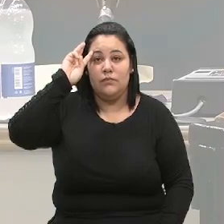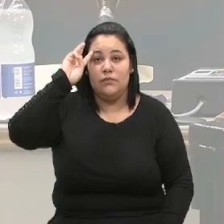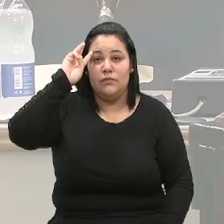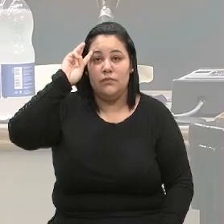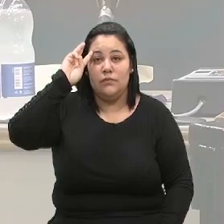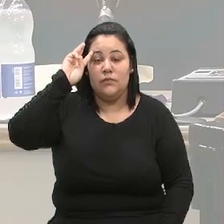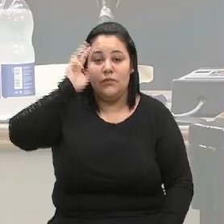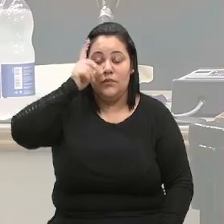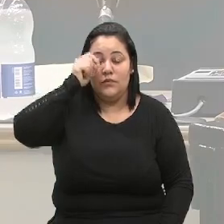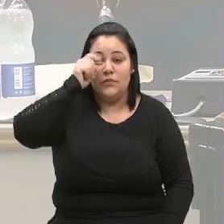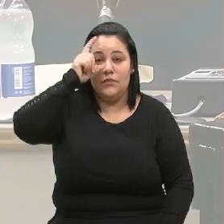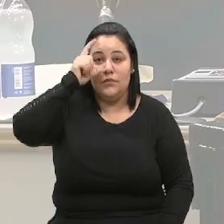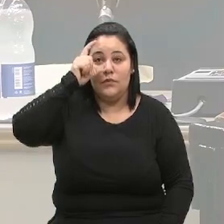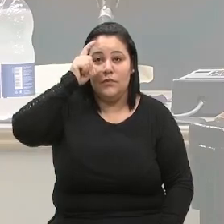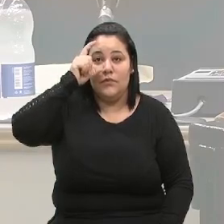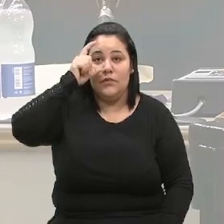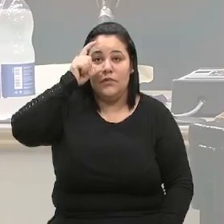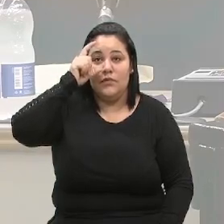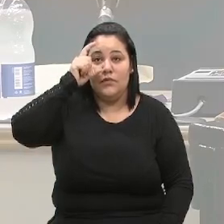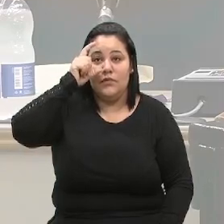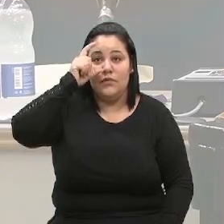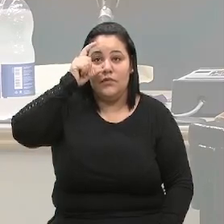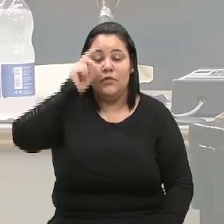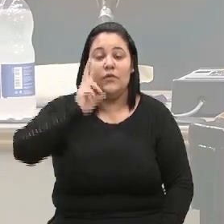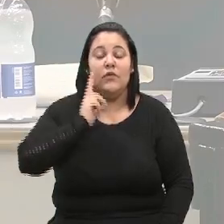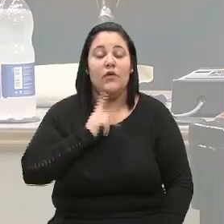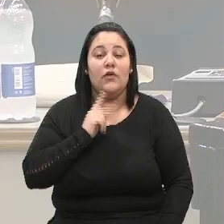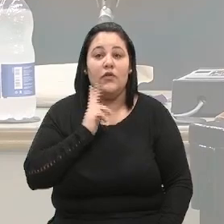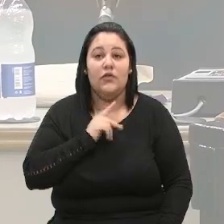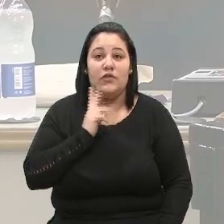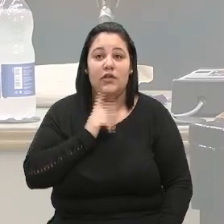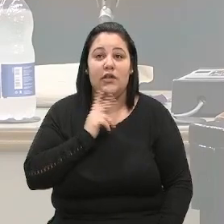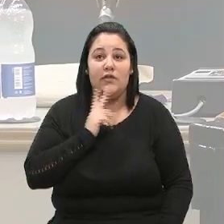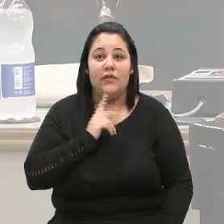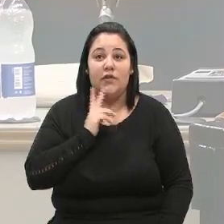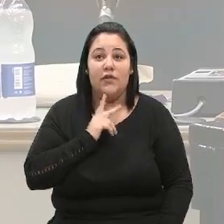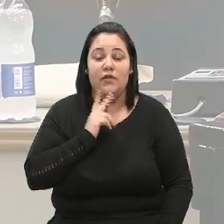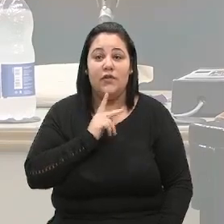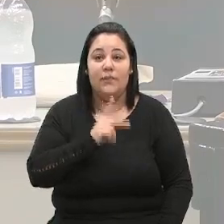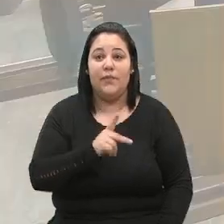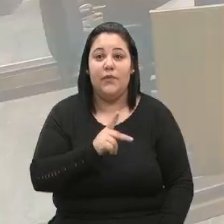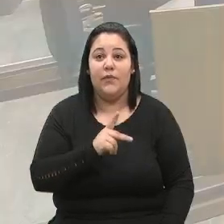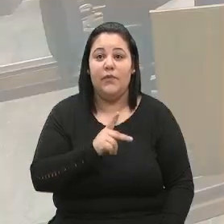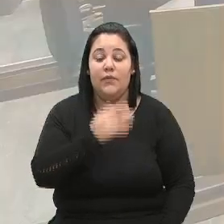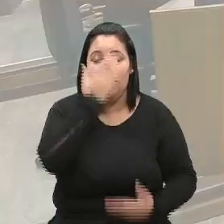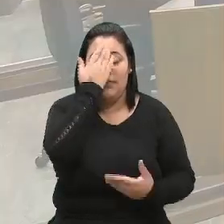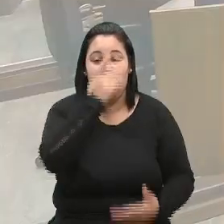Maurício Fernandes Calco, vereador PL, Renato Oliveira, vereador PCdoB. Obrigado, presidente. Em discussão.